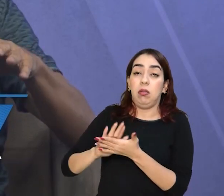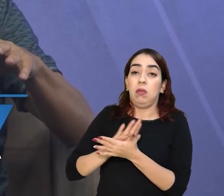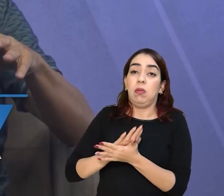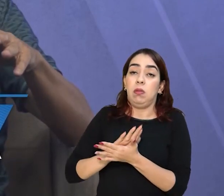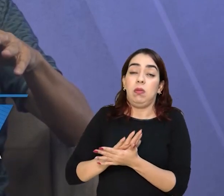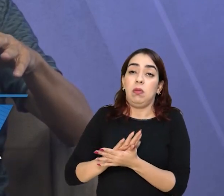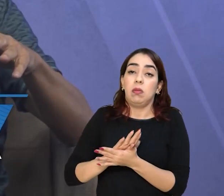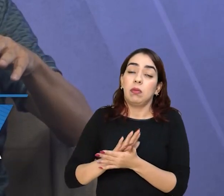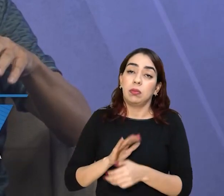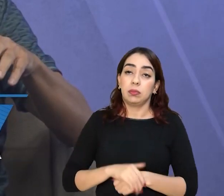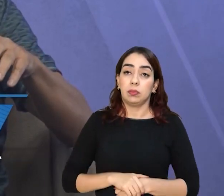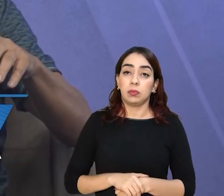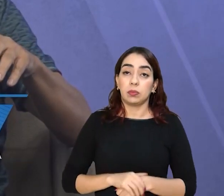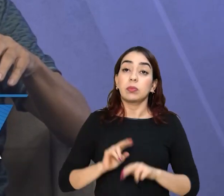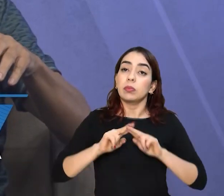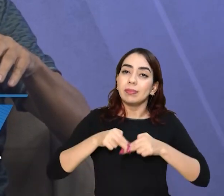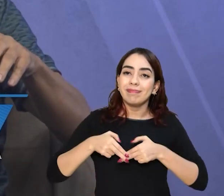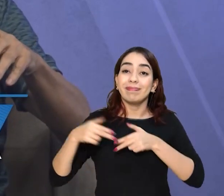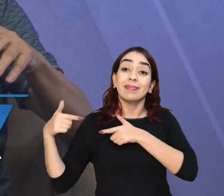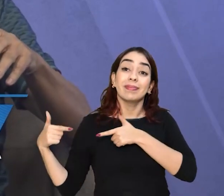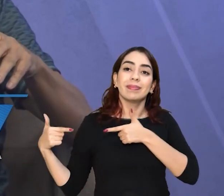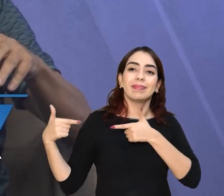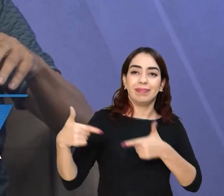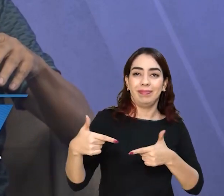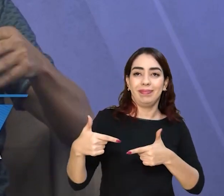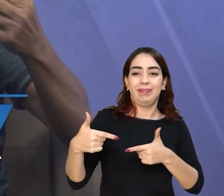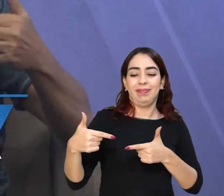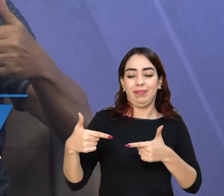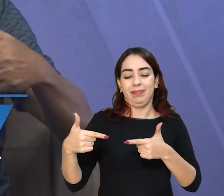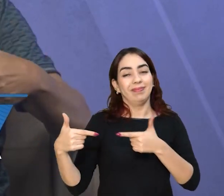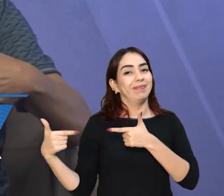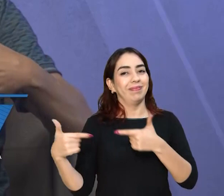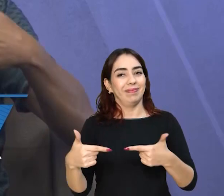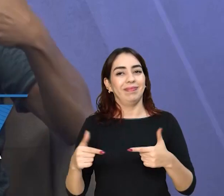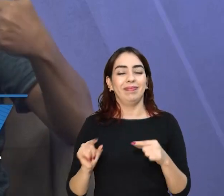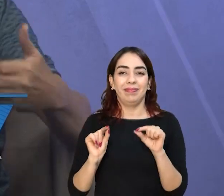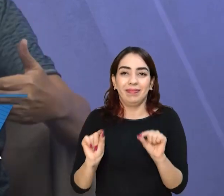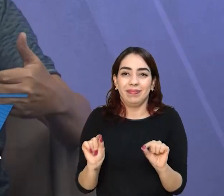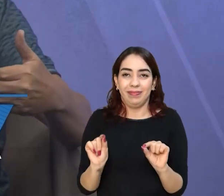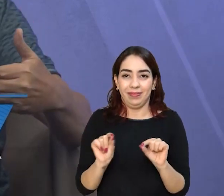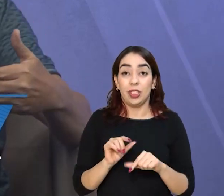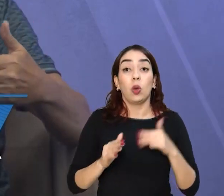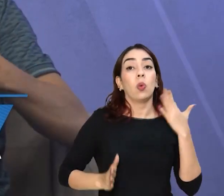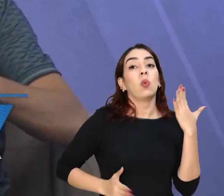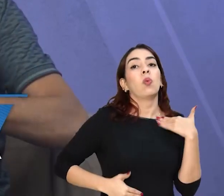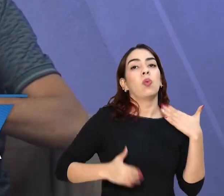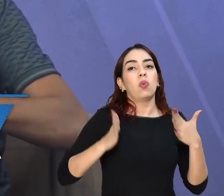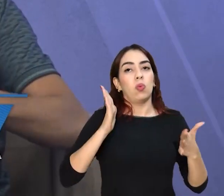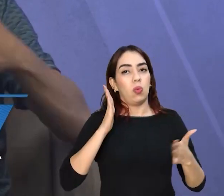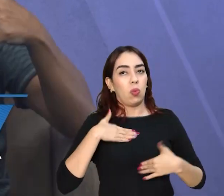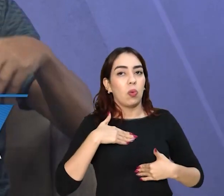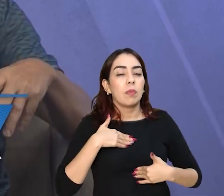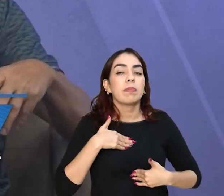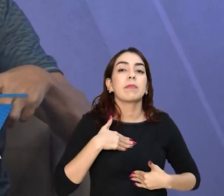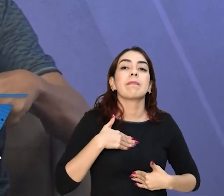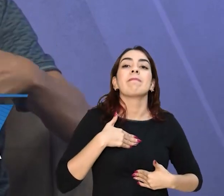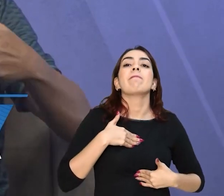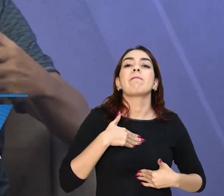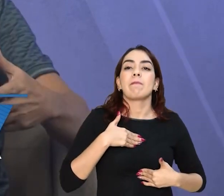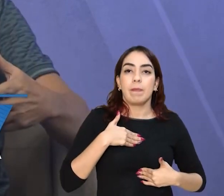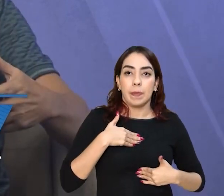aí, a sorte... Ou a competência é que o Fortaleza tem um bom preparo físico em relação aos demais. Mesmo o